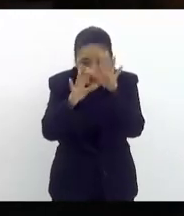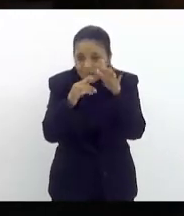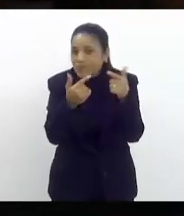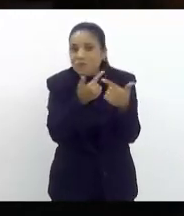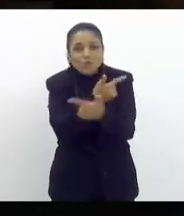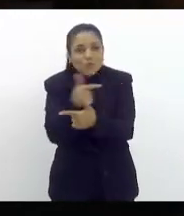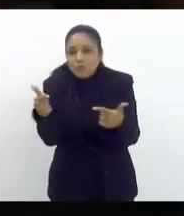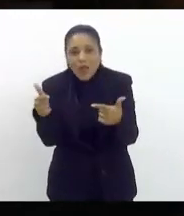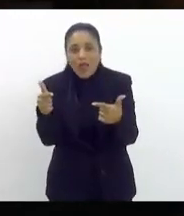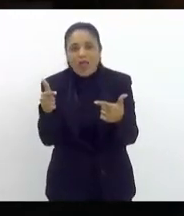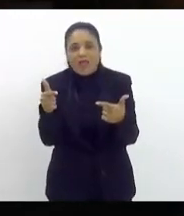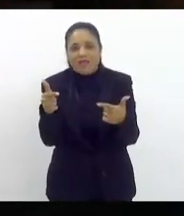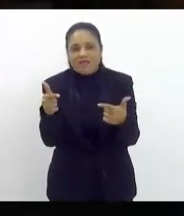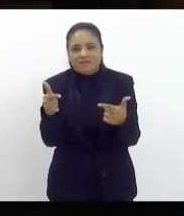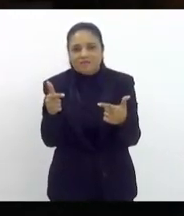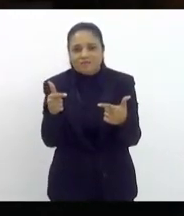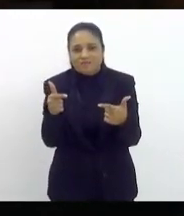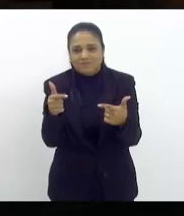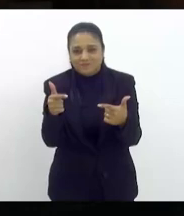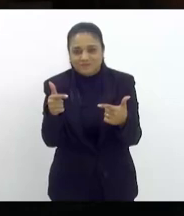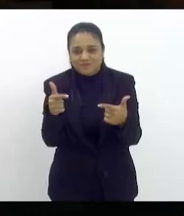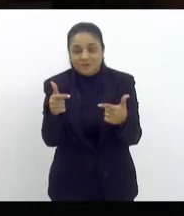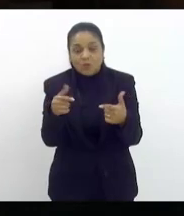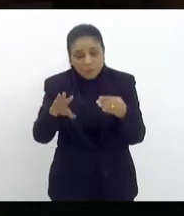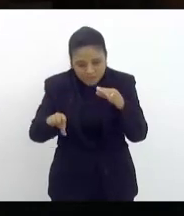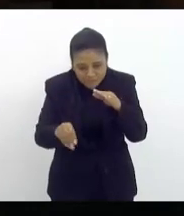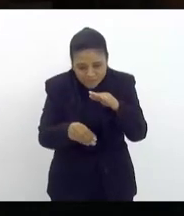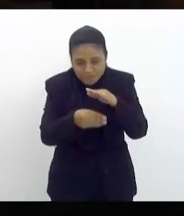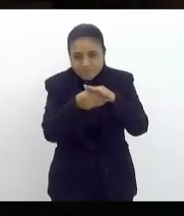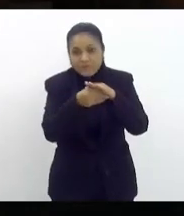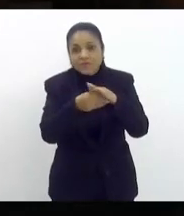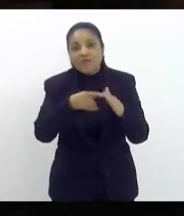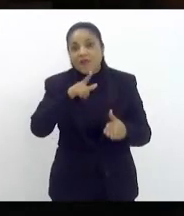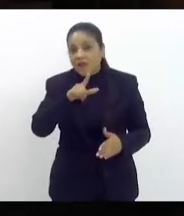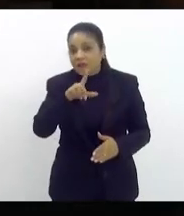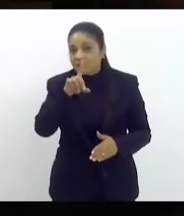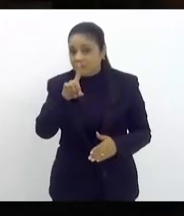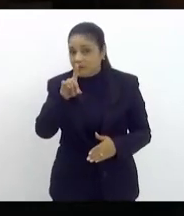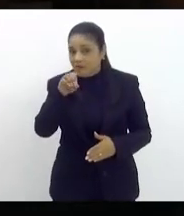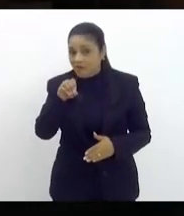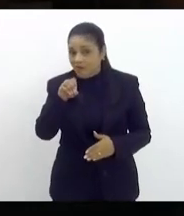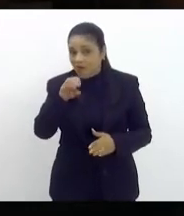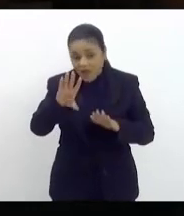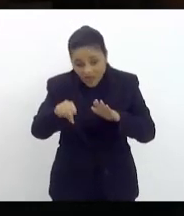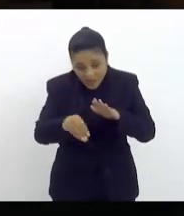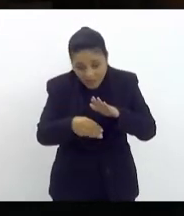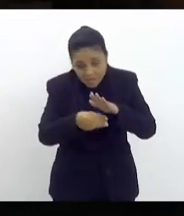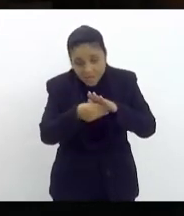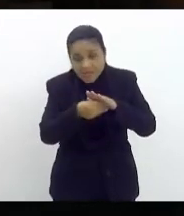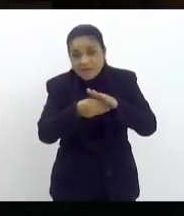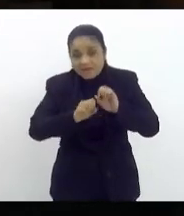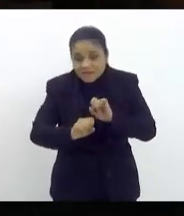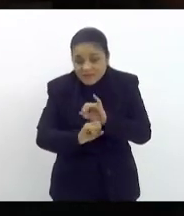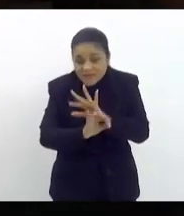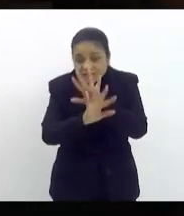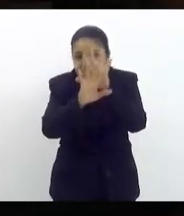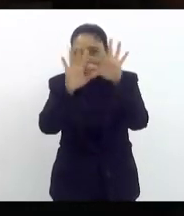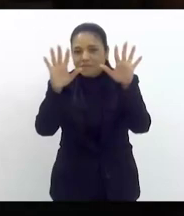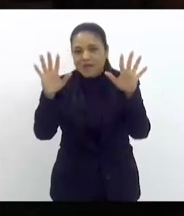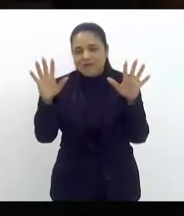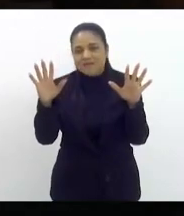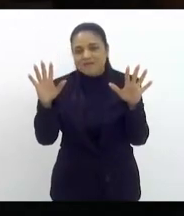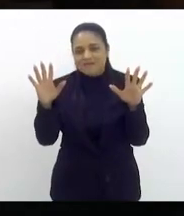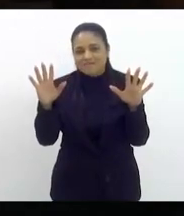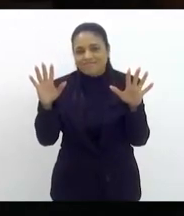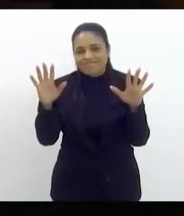institucionalizada, por isso que a gente coloca aqui na emenda a LDO são emendas de transparência, aquilo que deveria ser